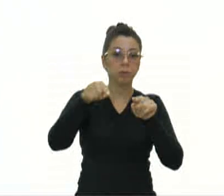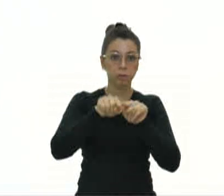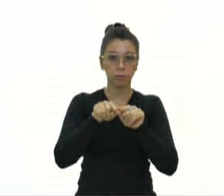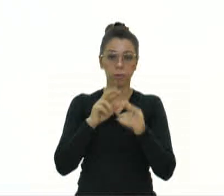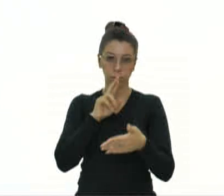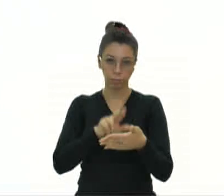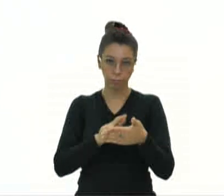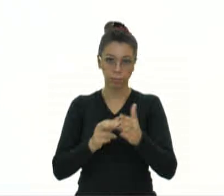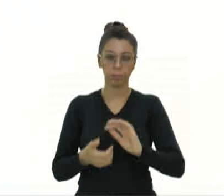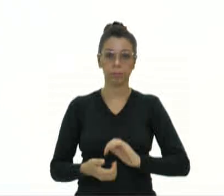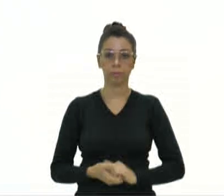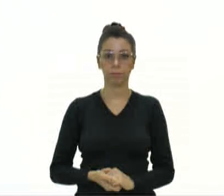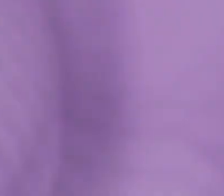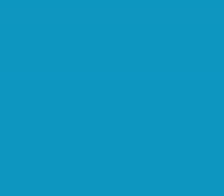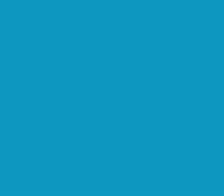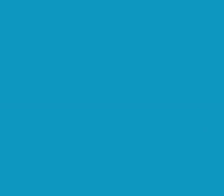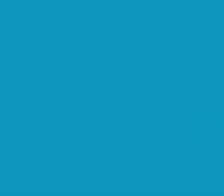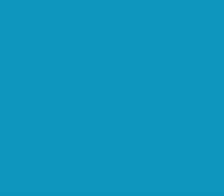já.